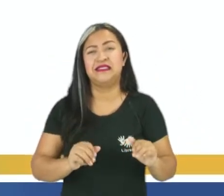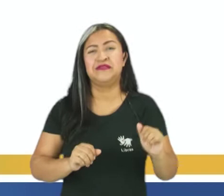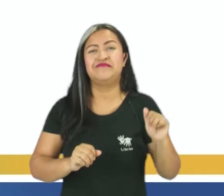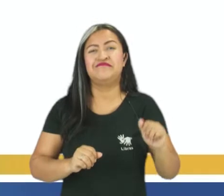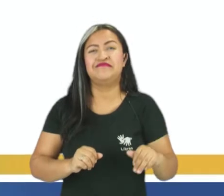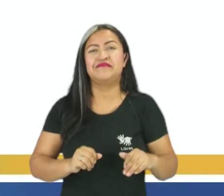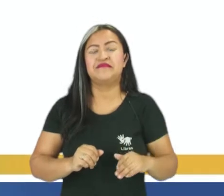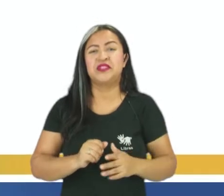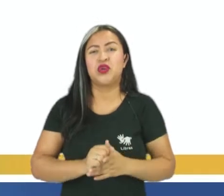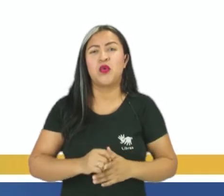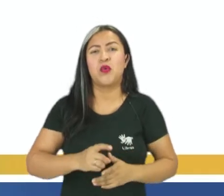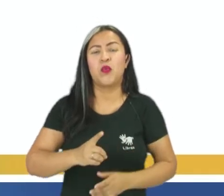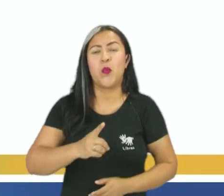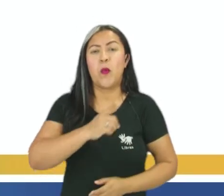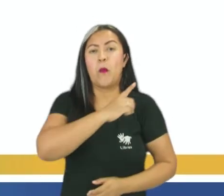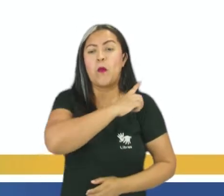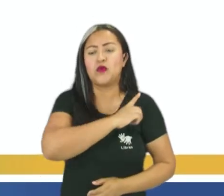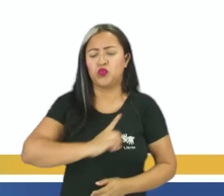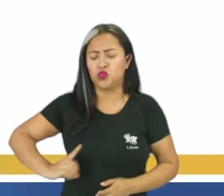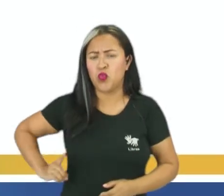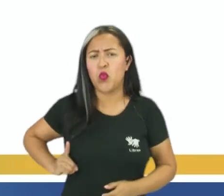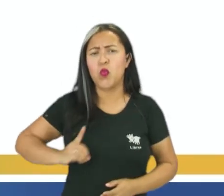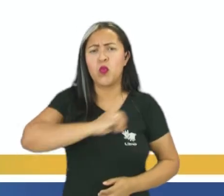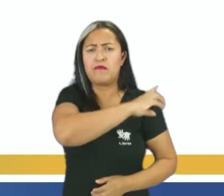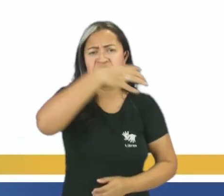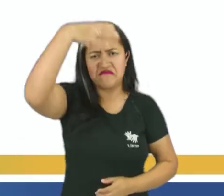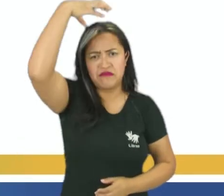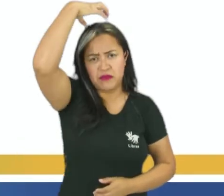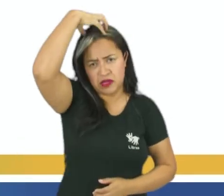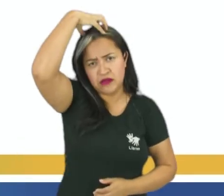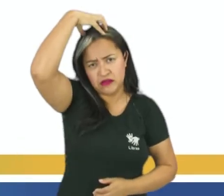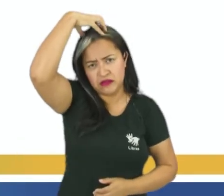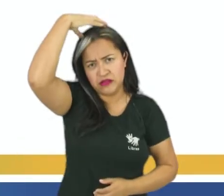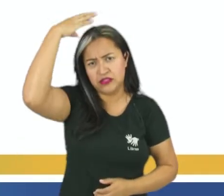o imperialismo do século XIX, que é um assunto que vocês vão ver